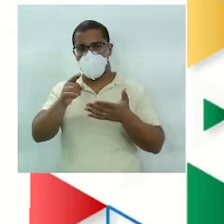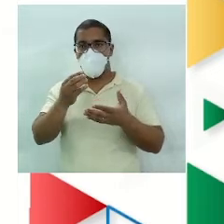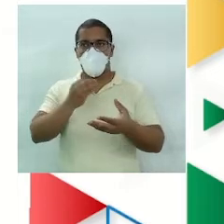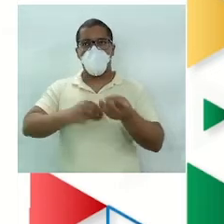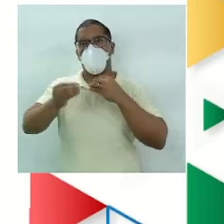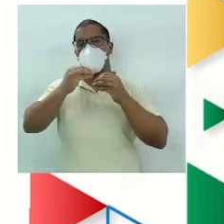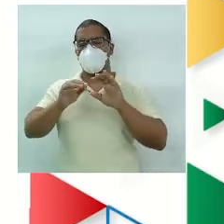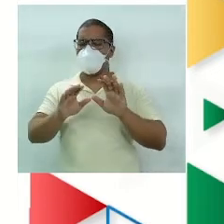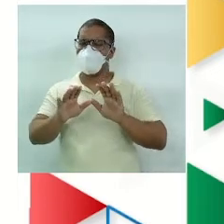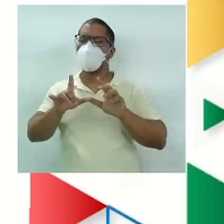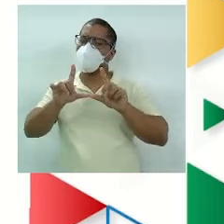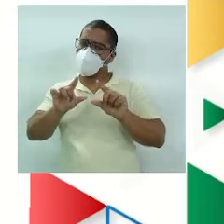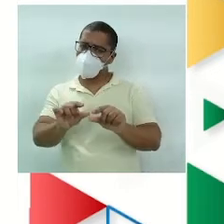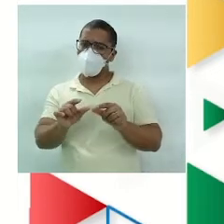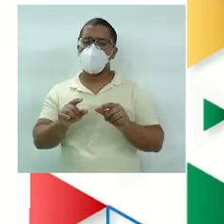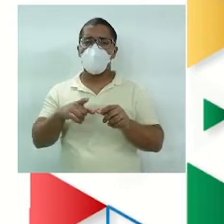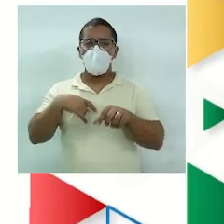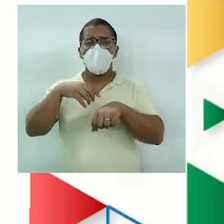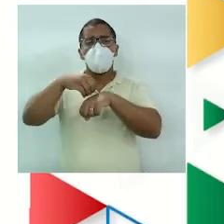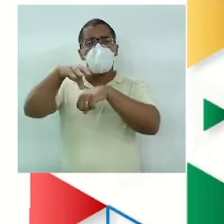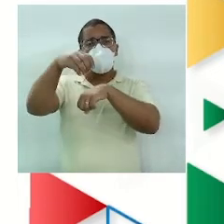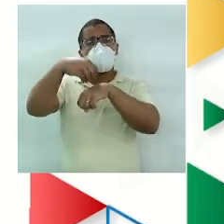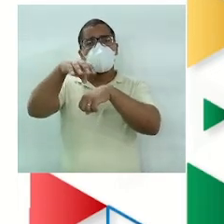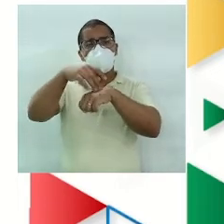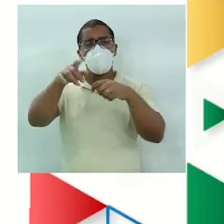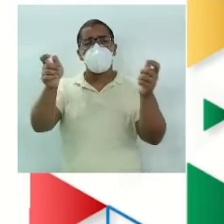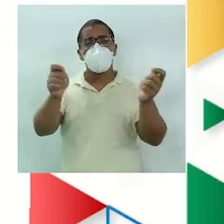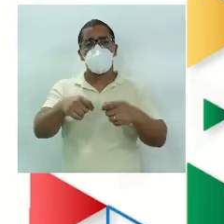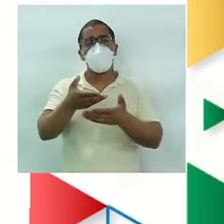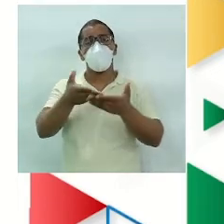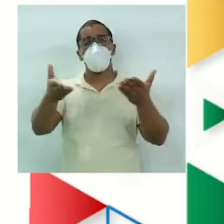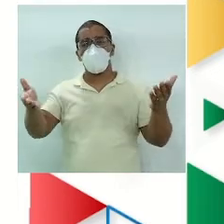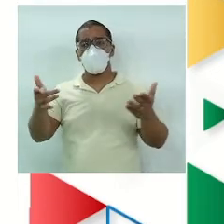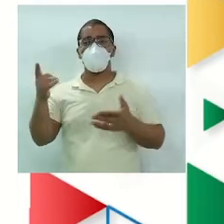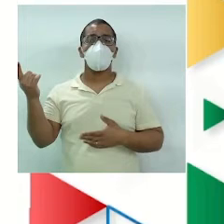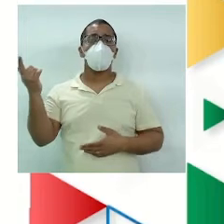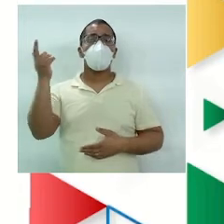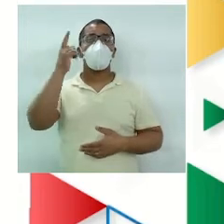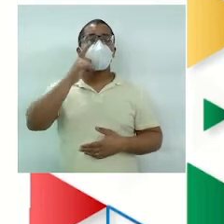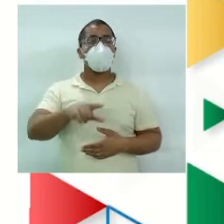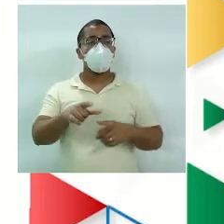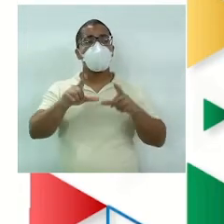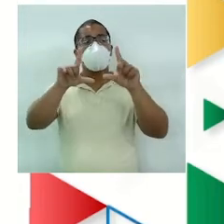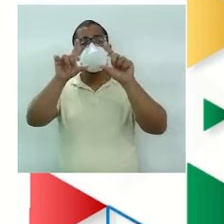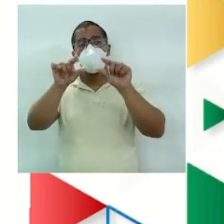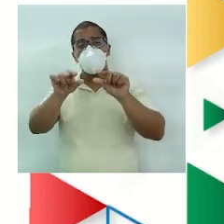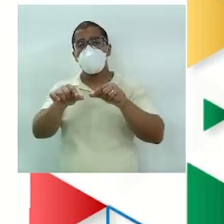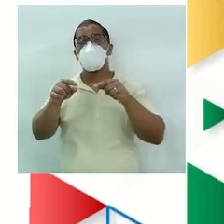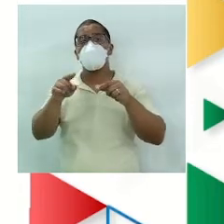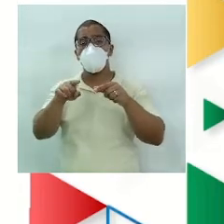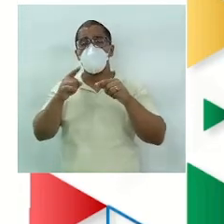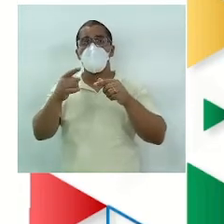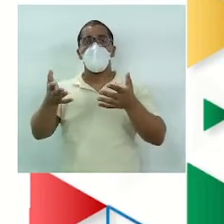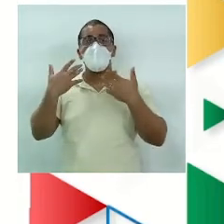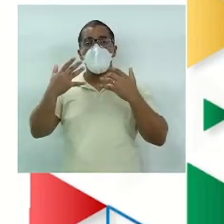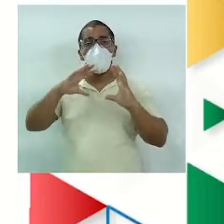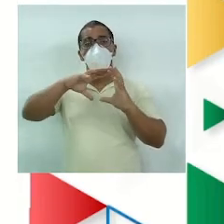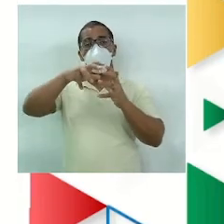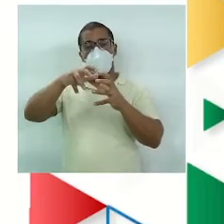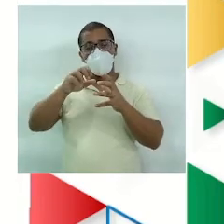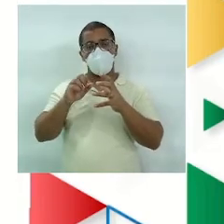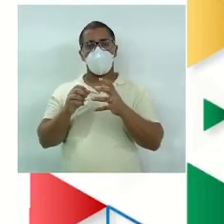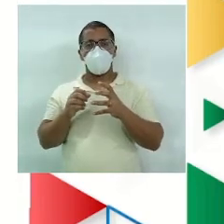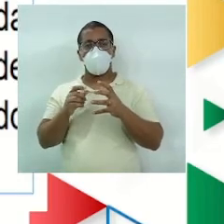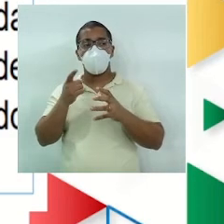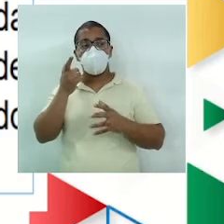Então são esses tipos de dicas que nós podemos dar para vocês reduzir os casos de efeito estufa, tá certo? Vamos